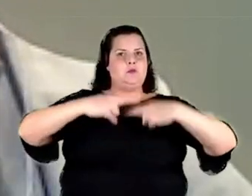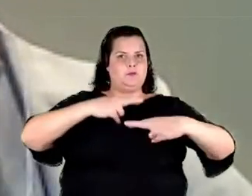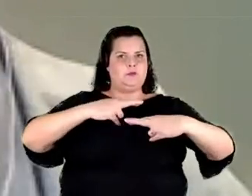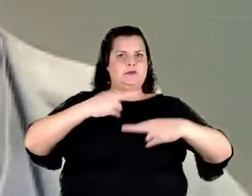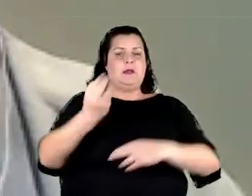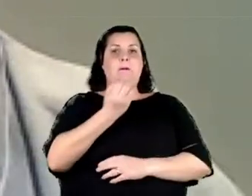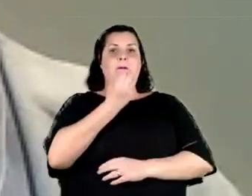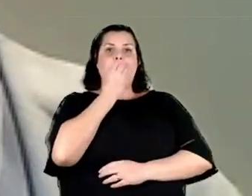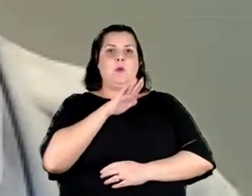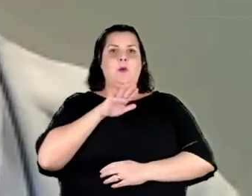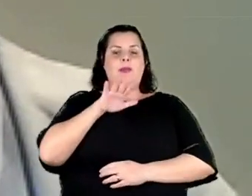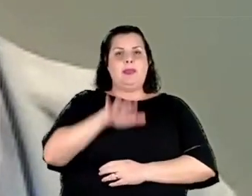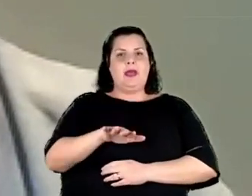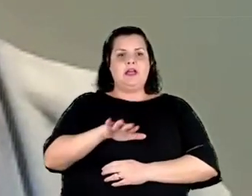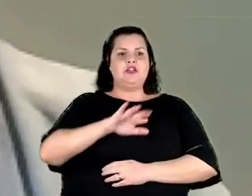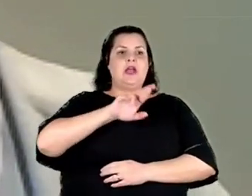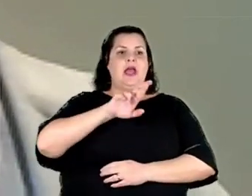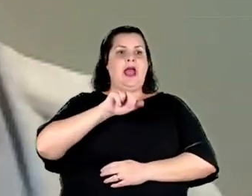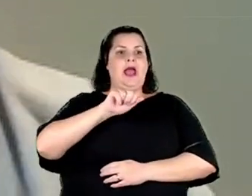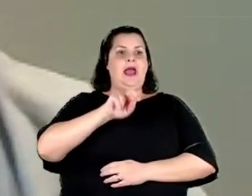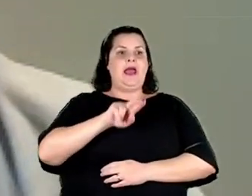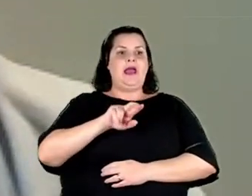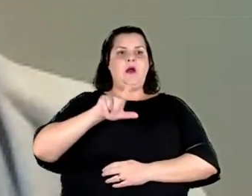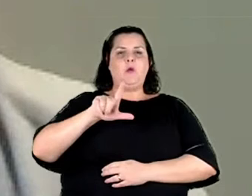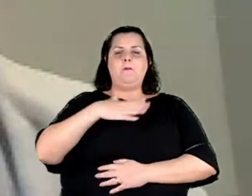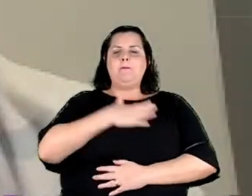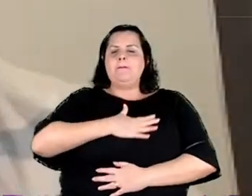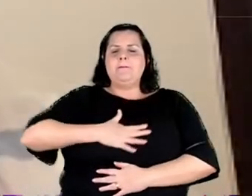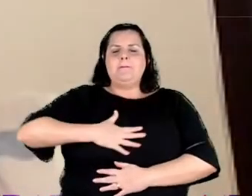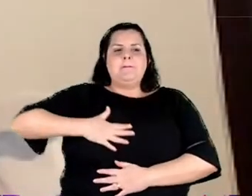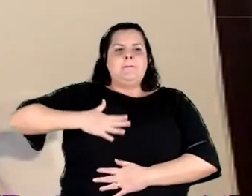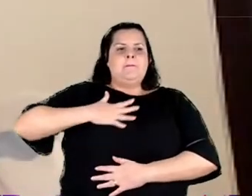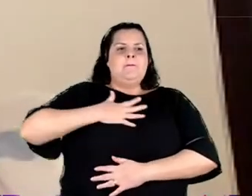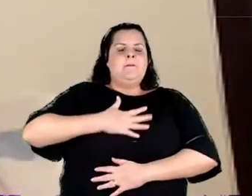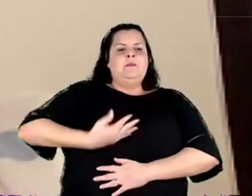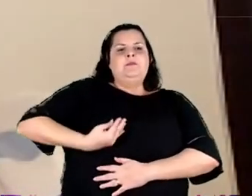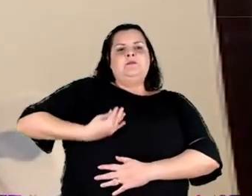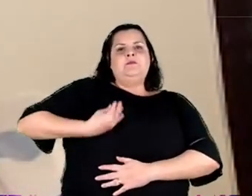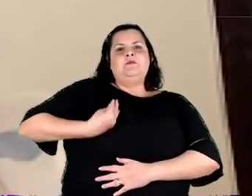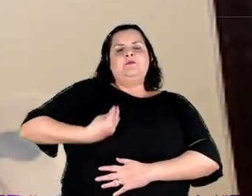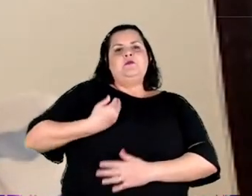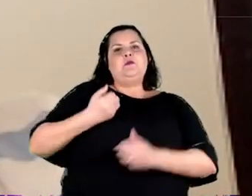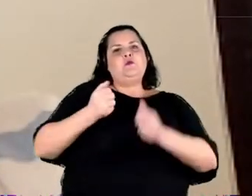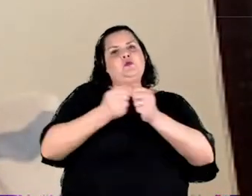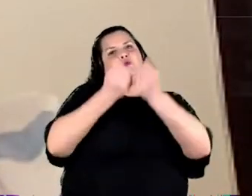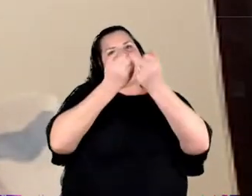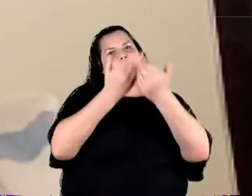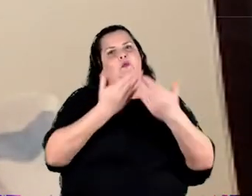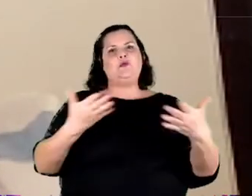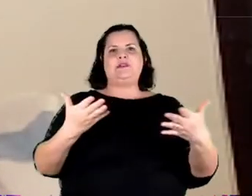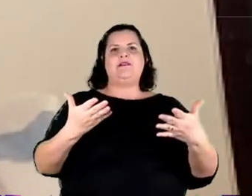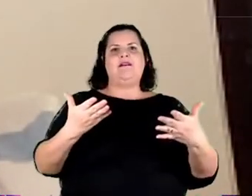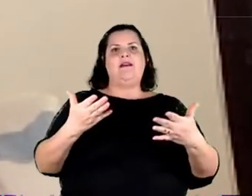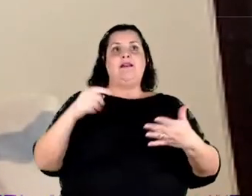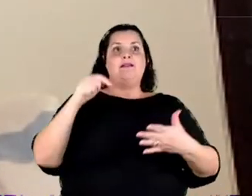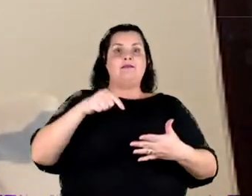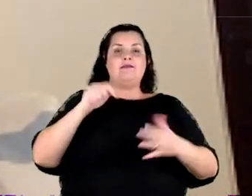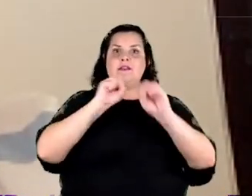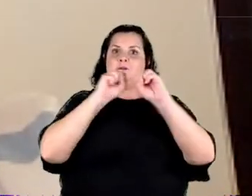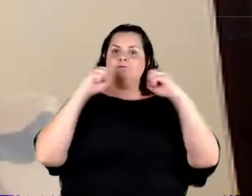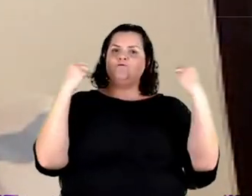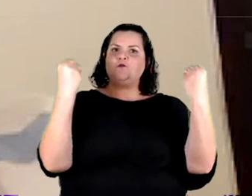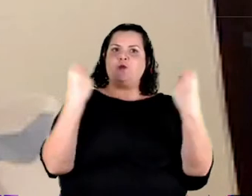Boa tarde, é um prazer estar aqui e contribuir com esse evento tão importante, nesse trabalho tão importante